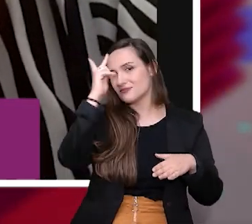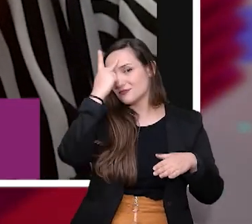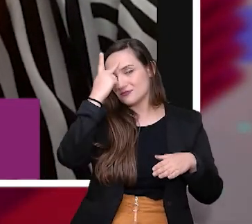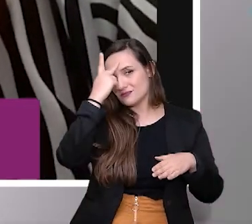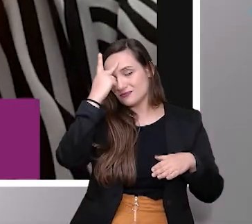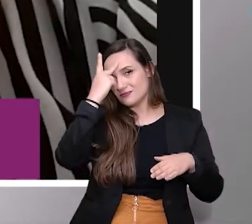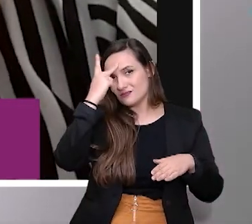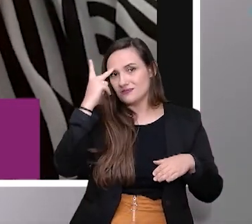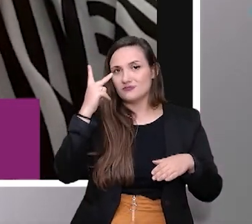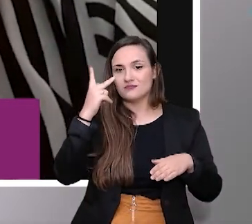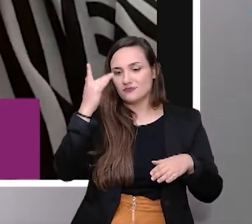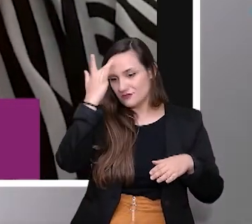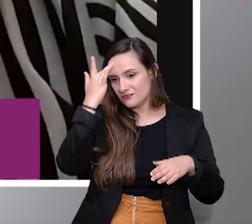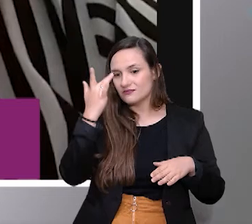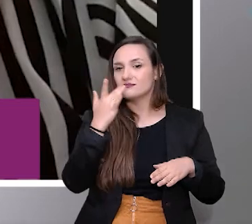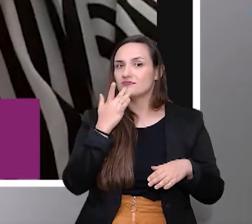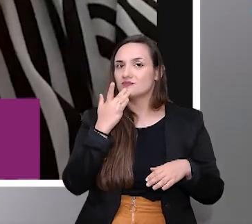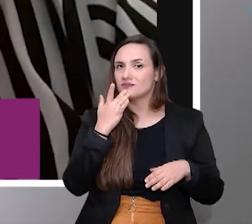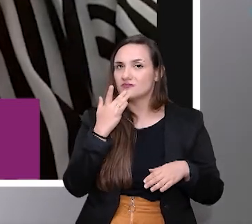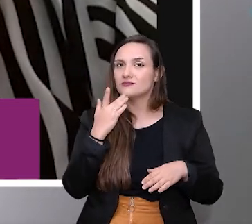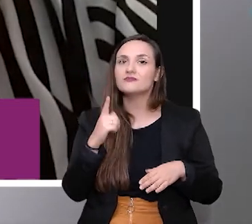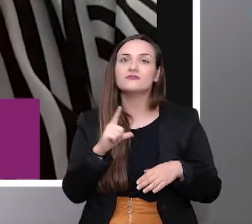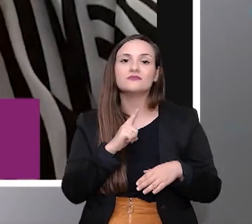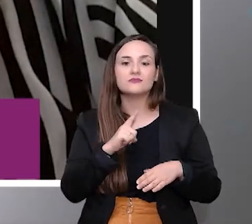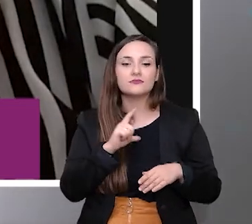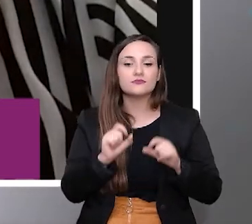tipo narcisista, que ela tenha um quadro